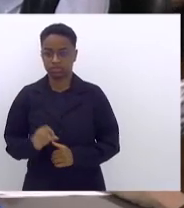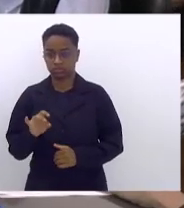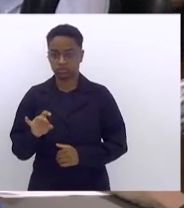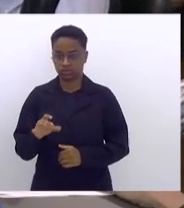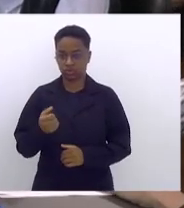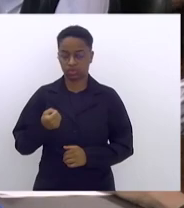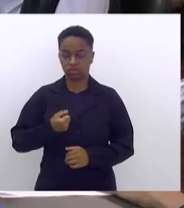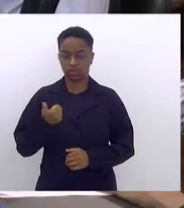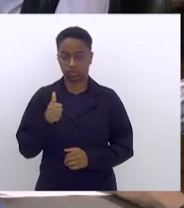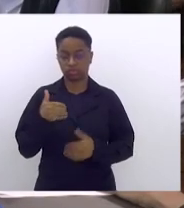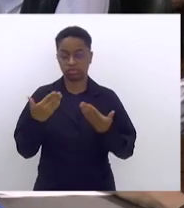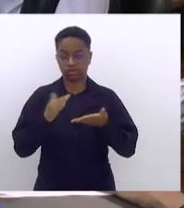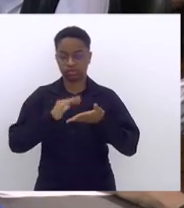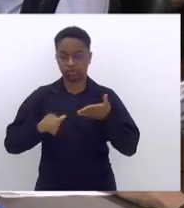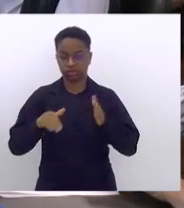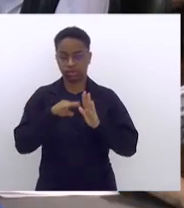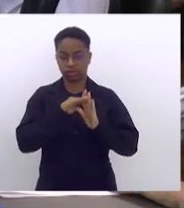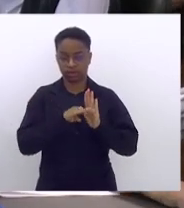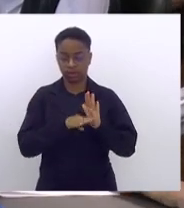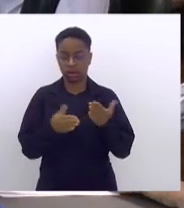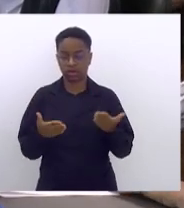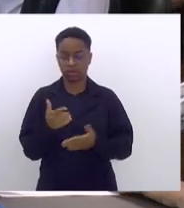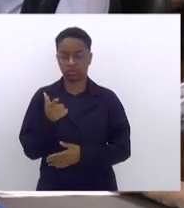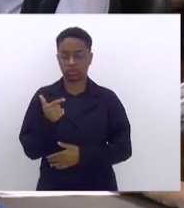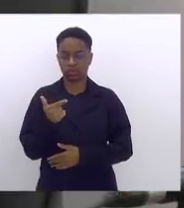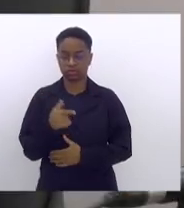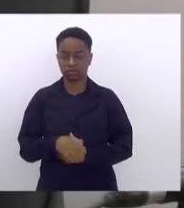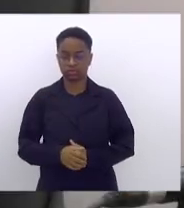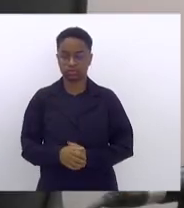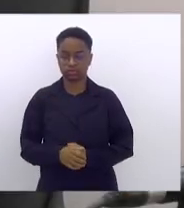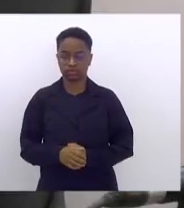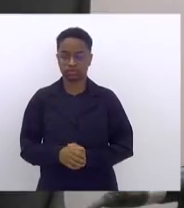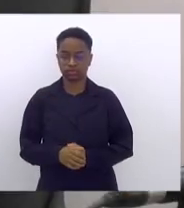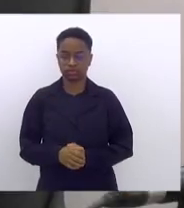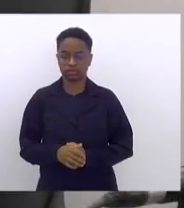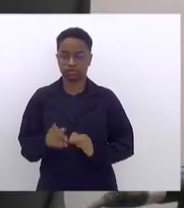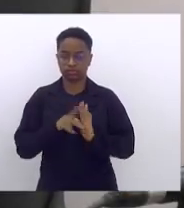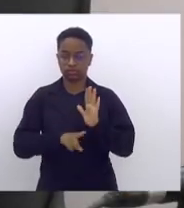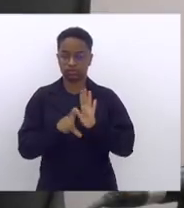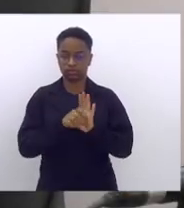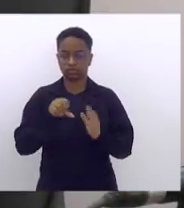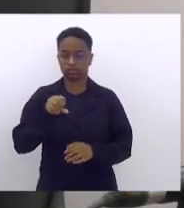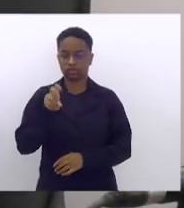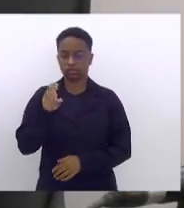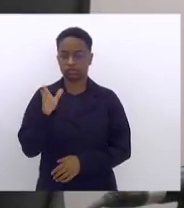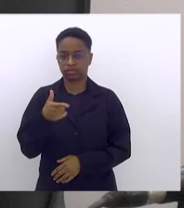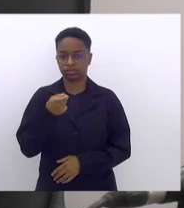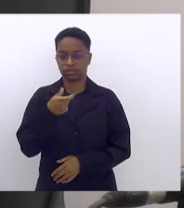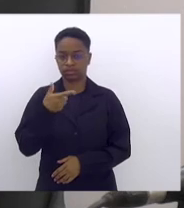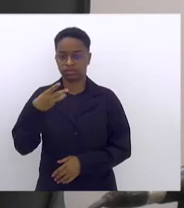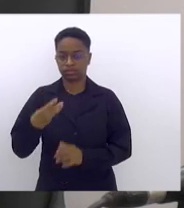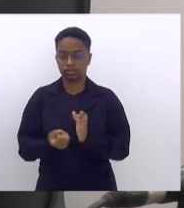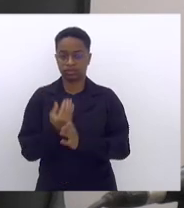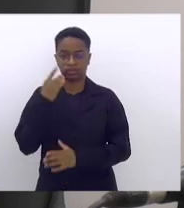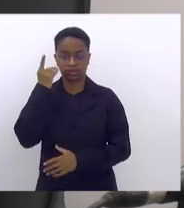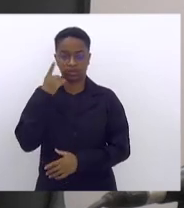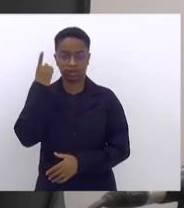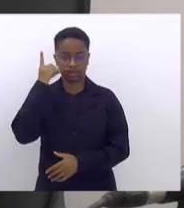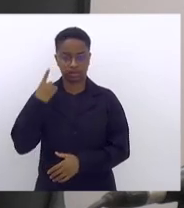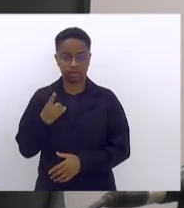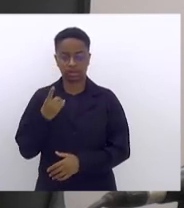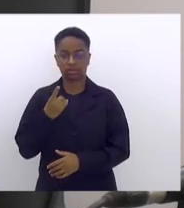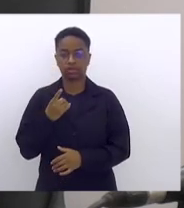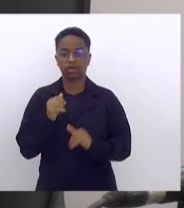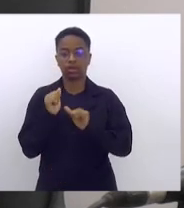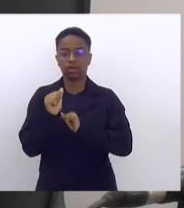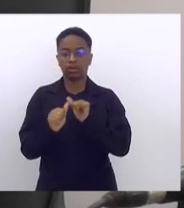portanto, retirado de pauta o item 11, passemos ao item 12. PL 95 de 23, de autoria da deputada Dani Balbi, que